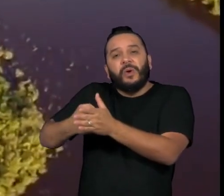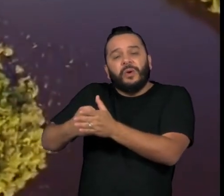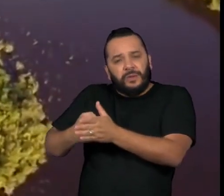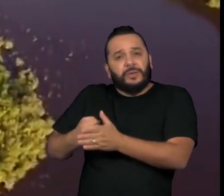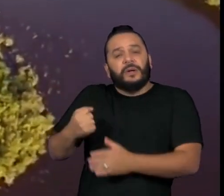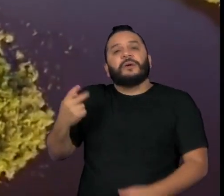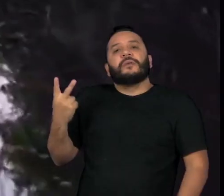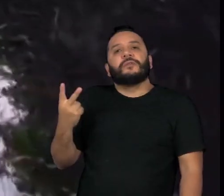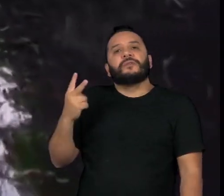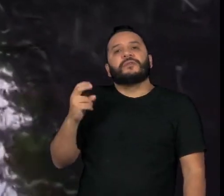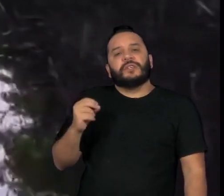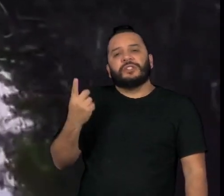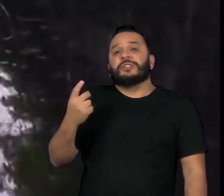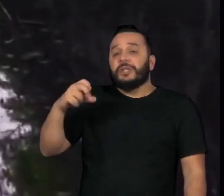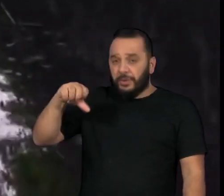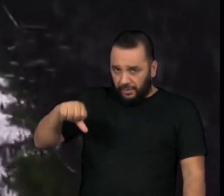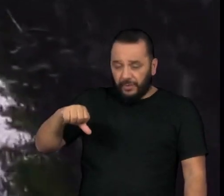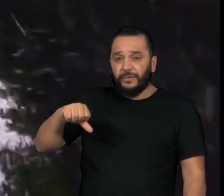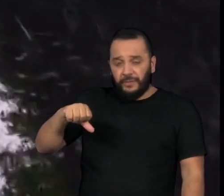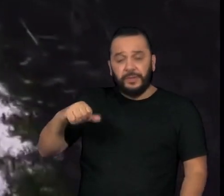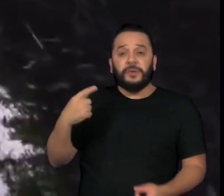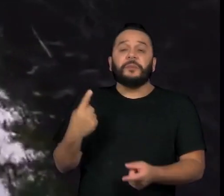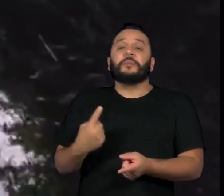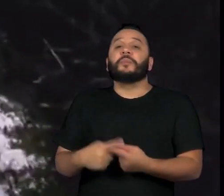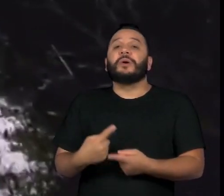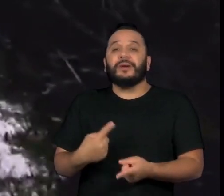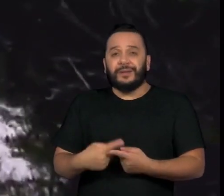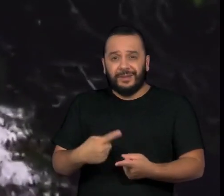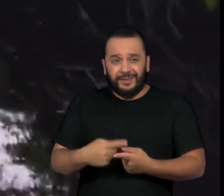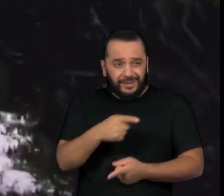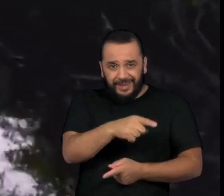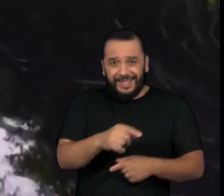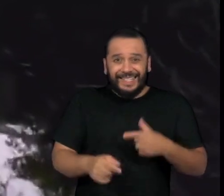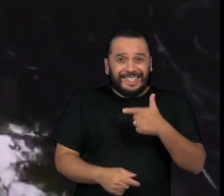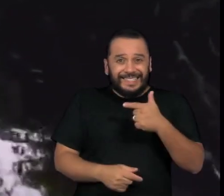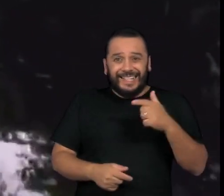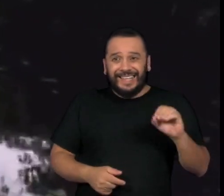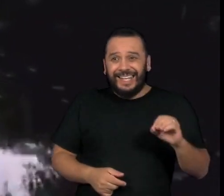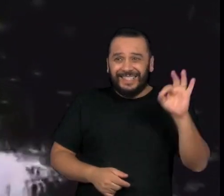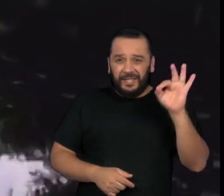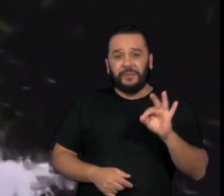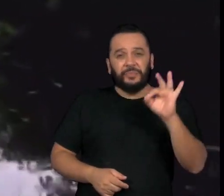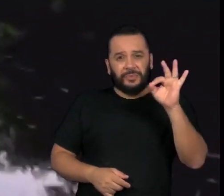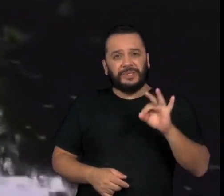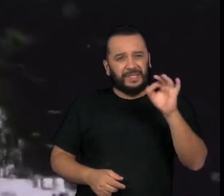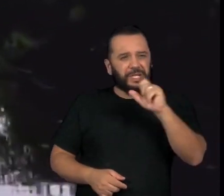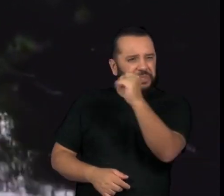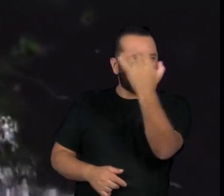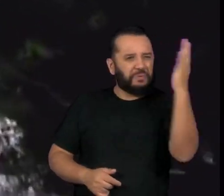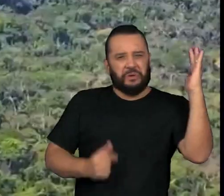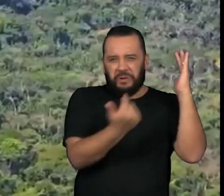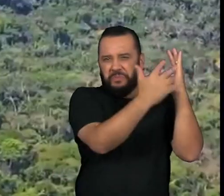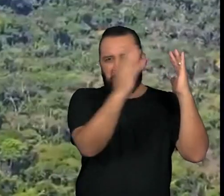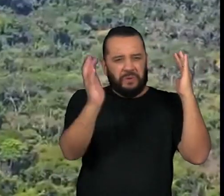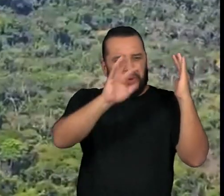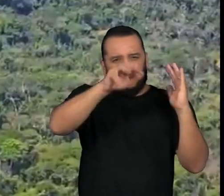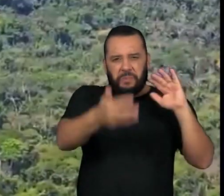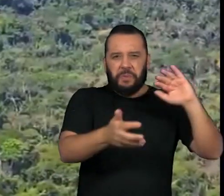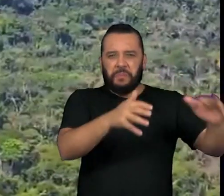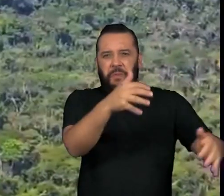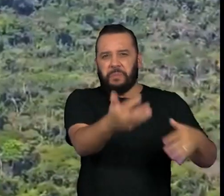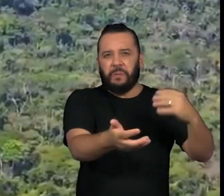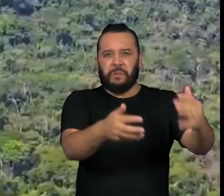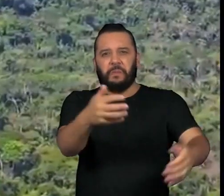bioma em 2019, depois do aumento de 70% no desmatamento da maior